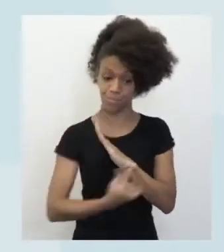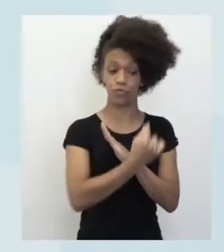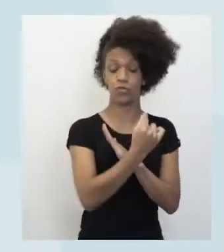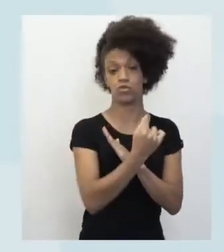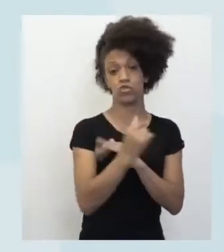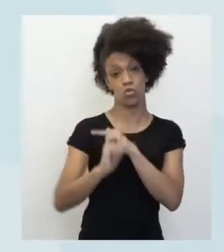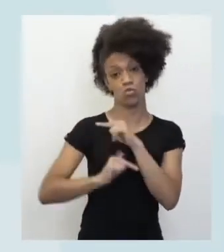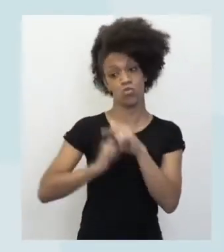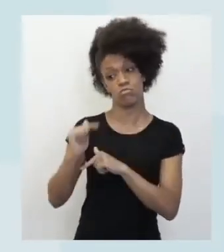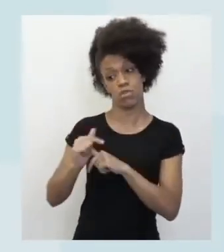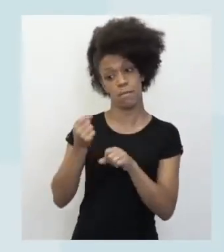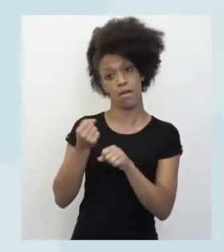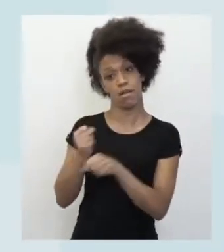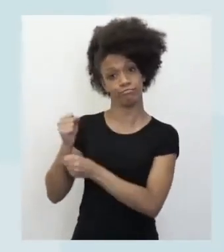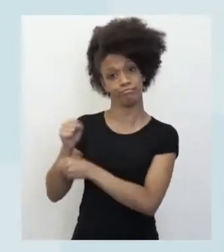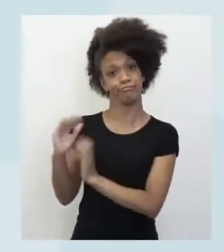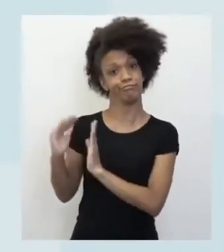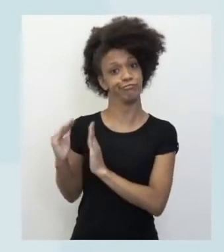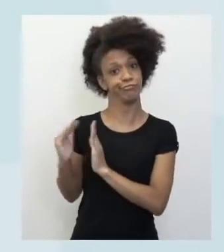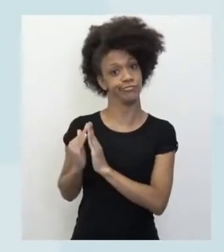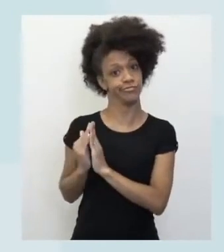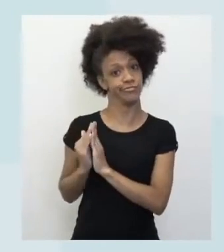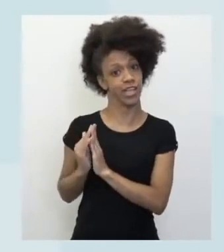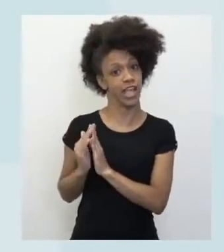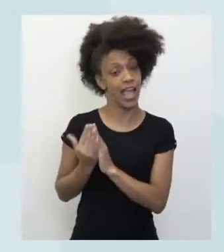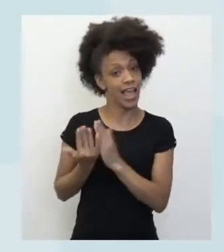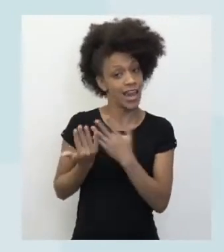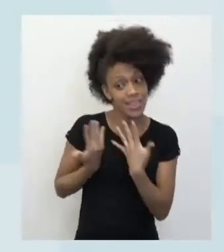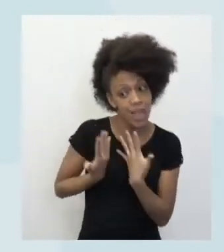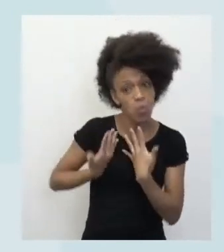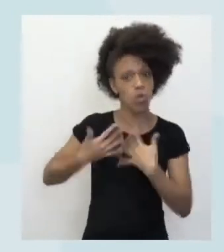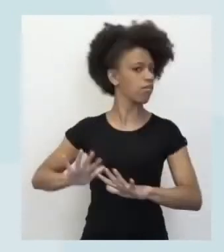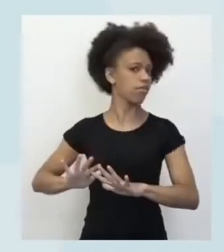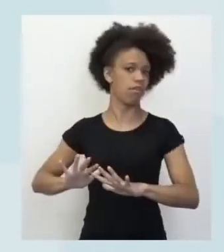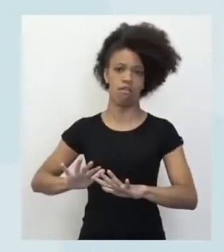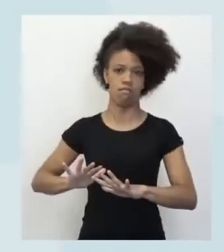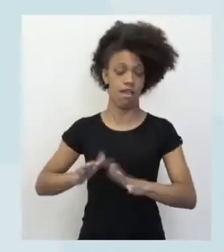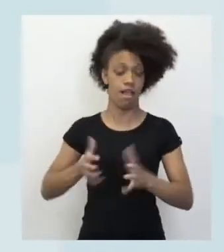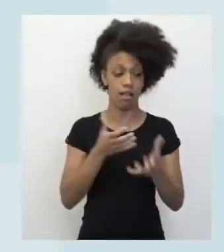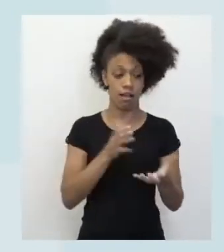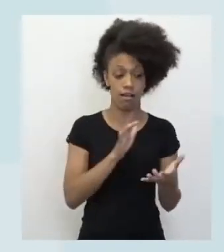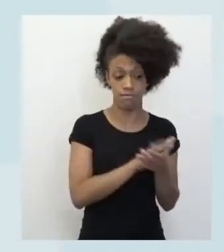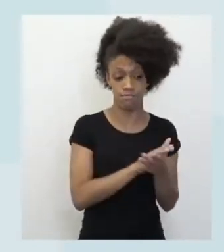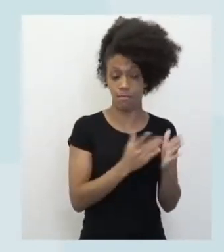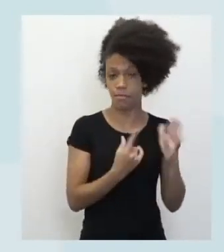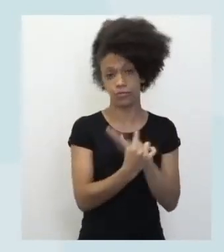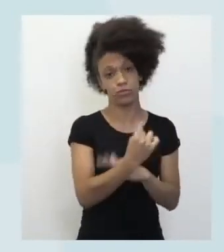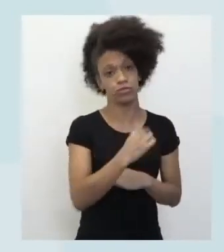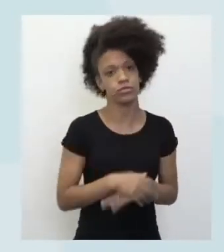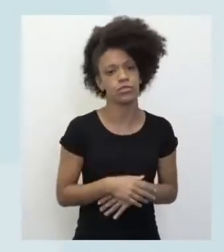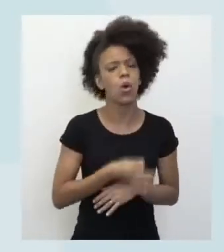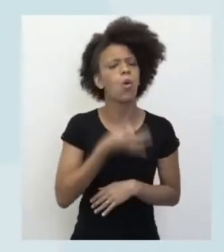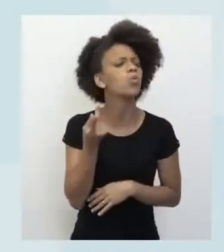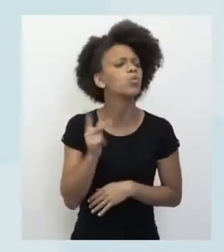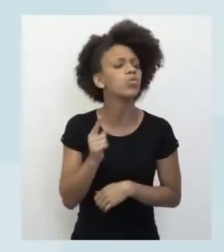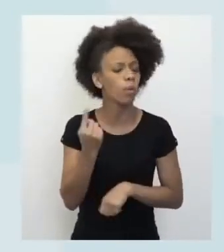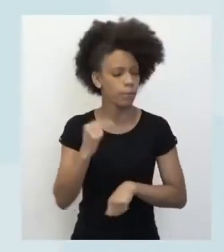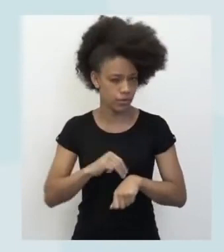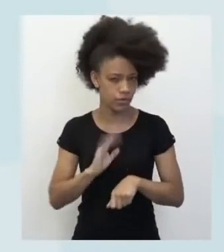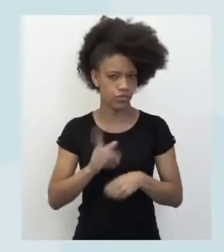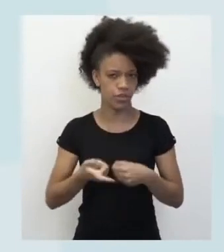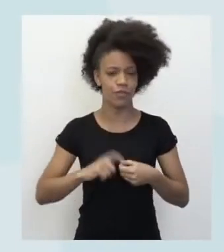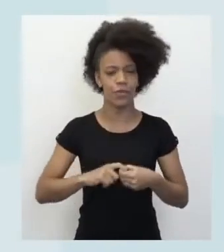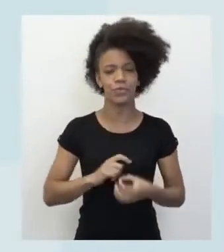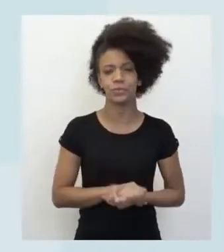Então agora é outro motivo, Exatamente, ela vai casar para não mais fazer serviço doméstico. Então qual a sua opinião em relação a isso? Um minutinho e